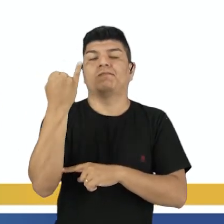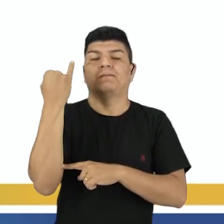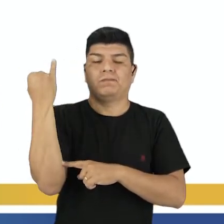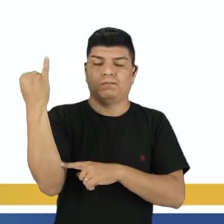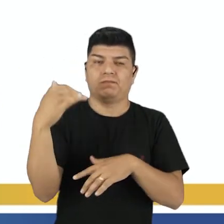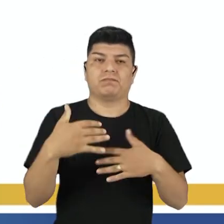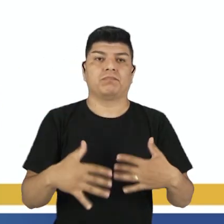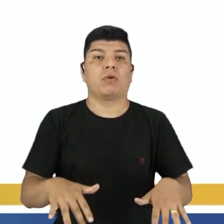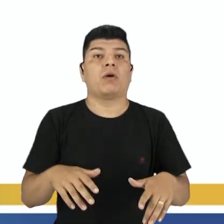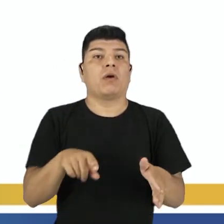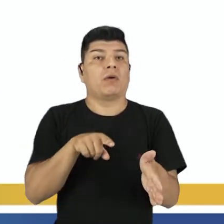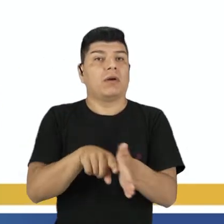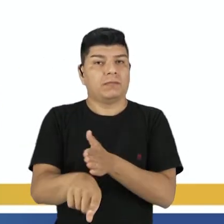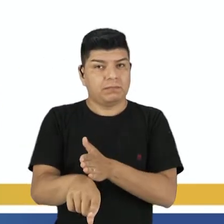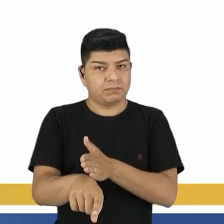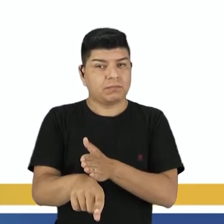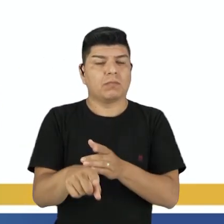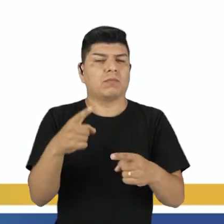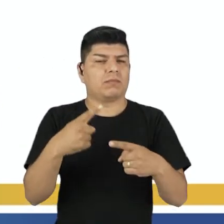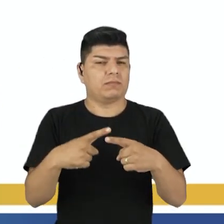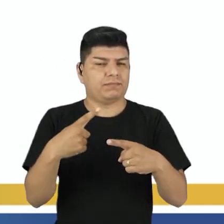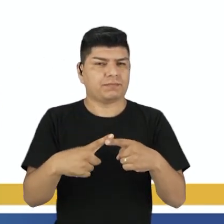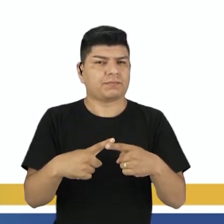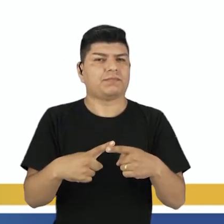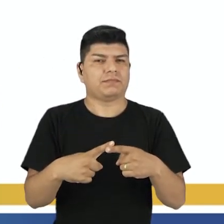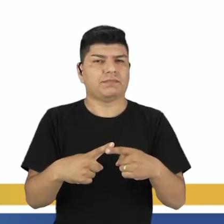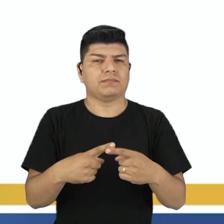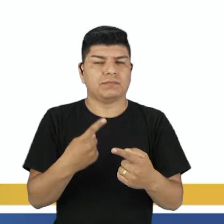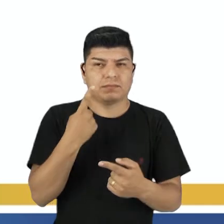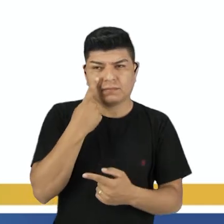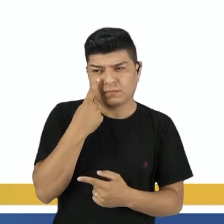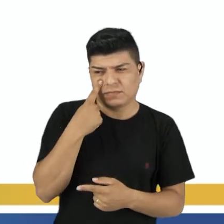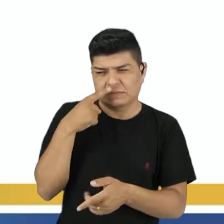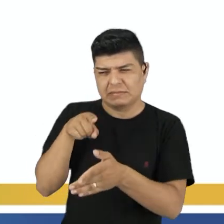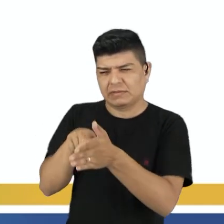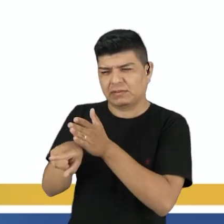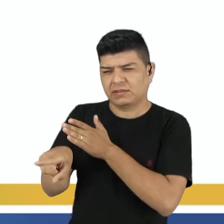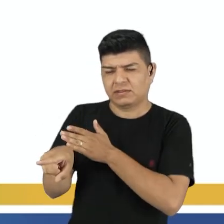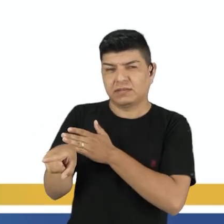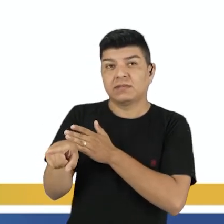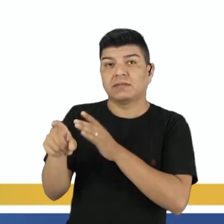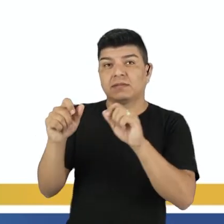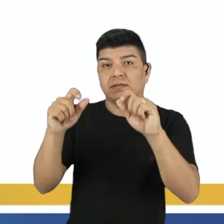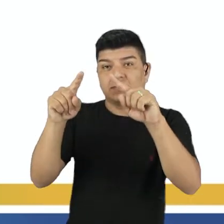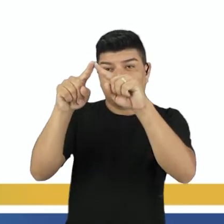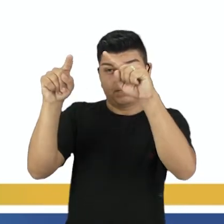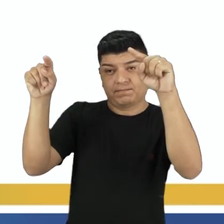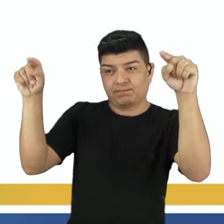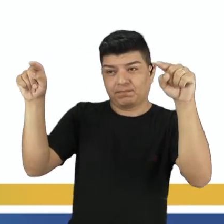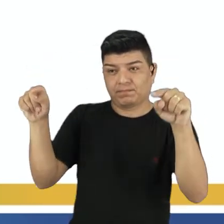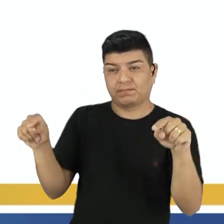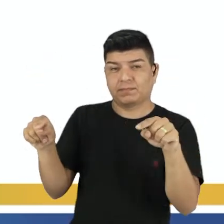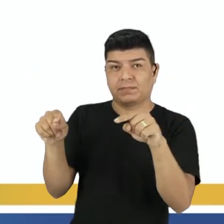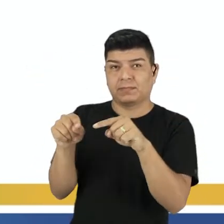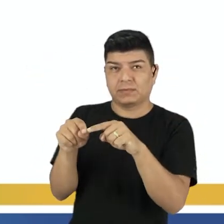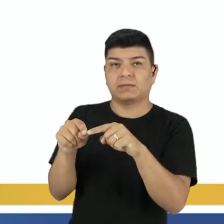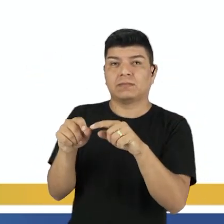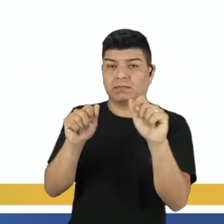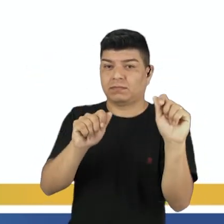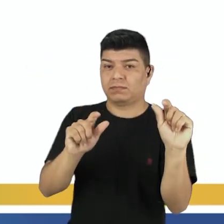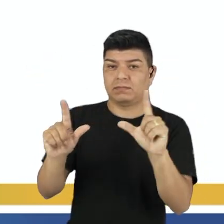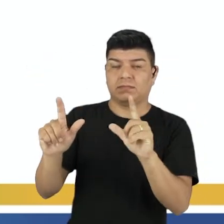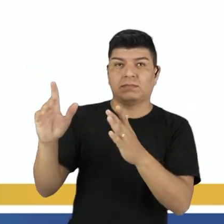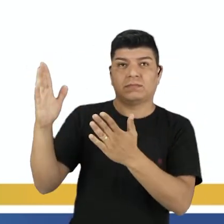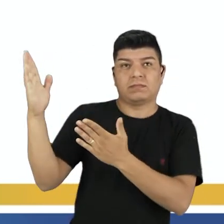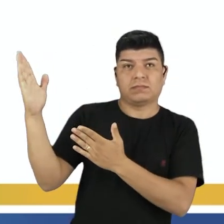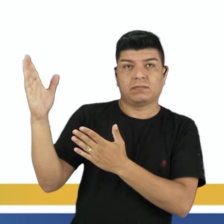na hora da gente fazer uma pergunta. Por quê? Porque quando você olha para a pergunta, observem esse quadro aí no meio. Ele está dizendo, Did